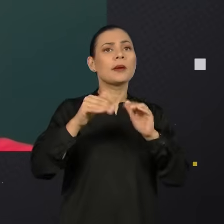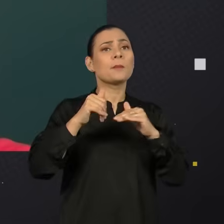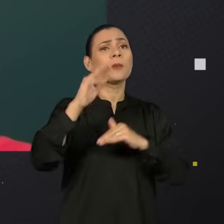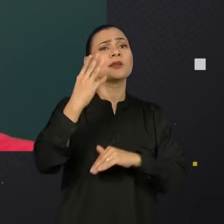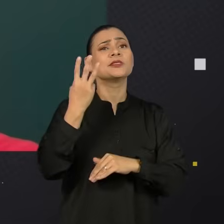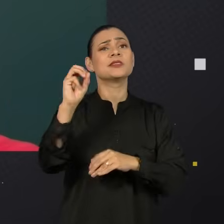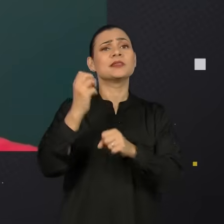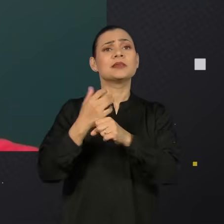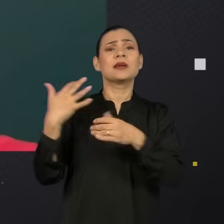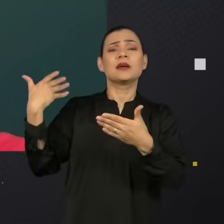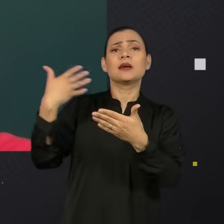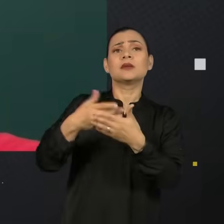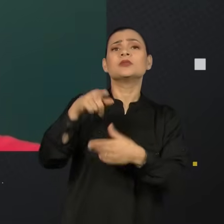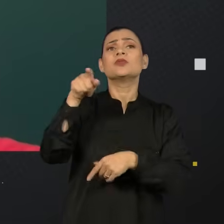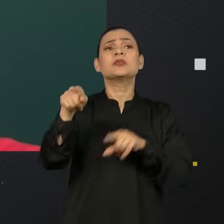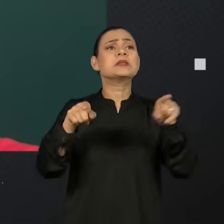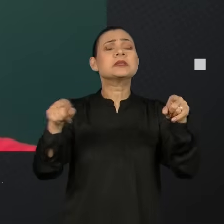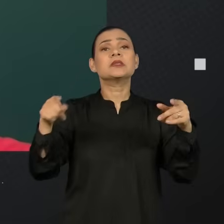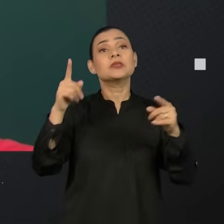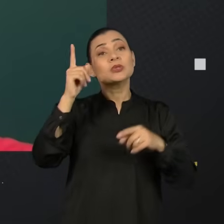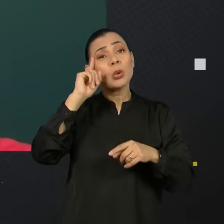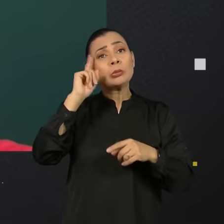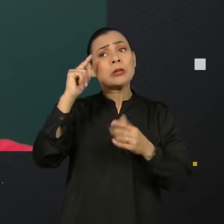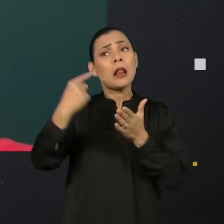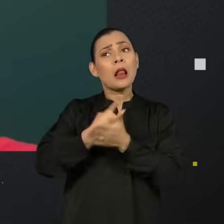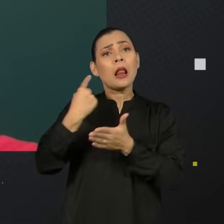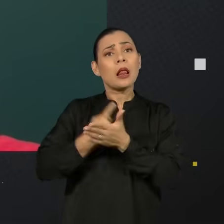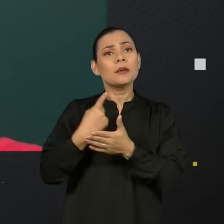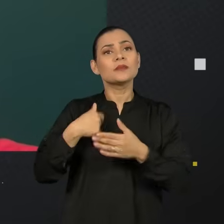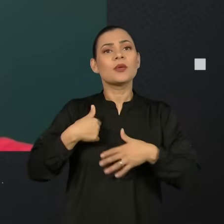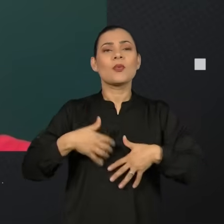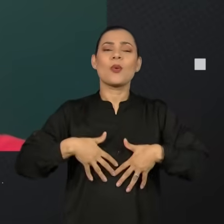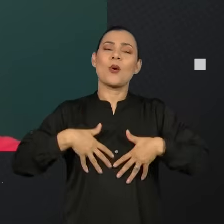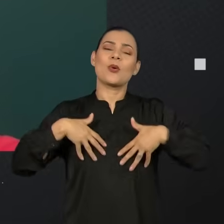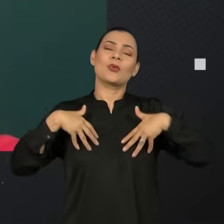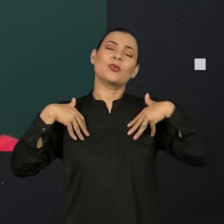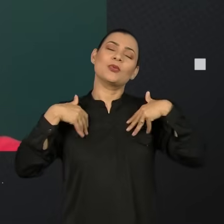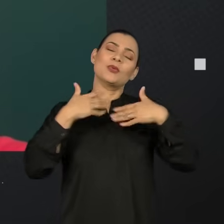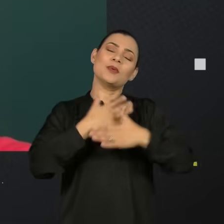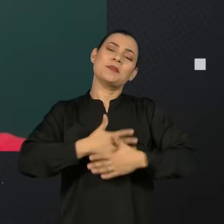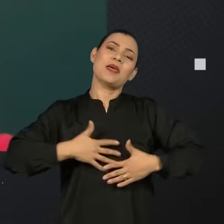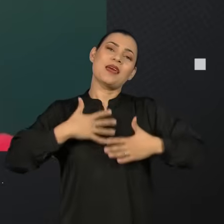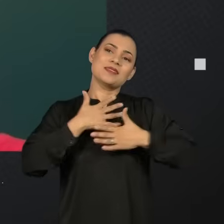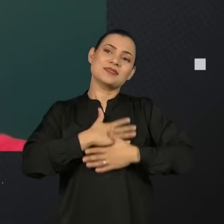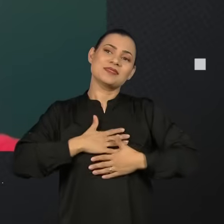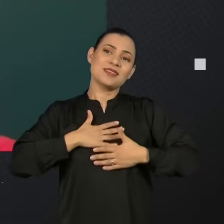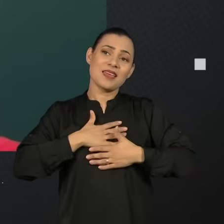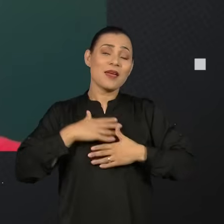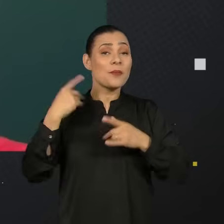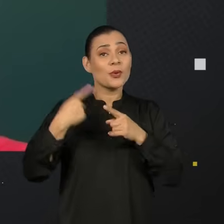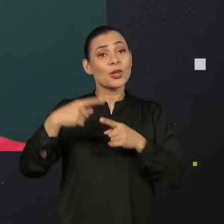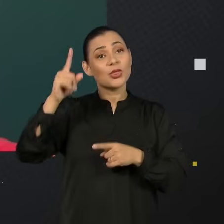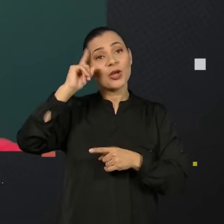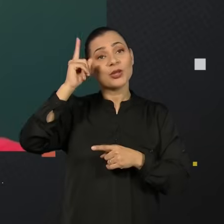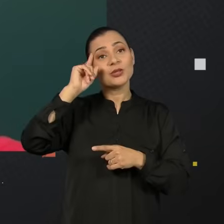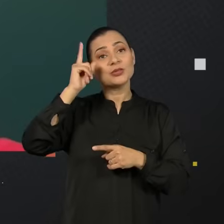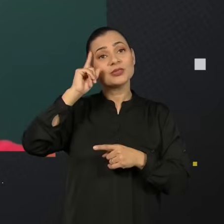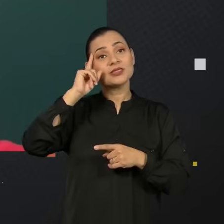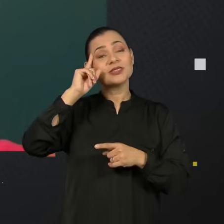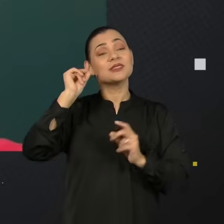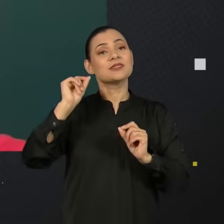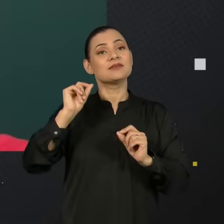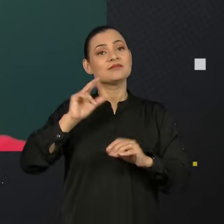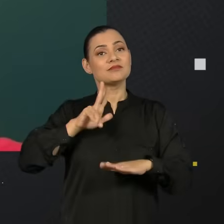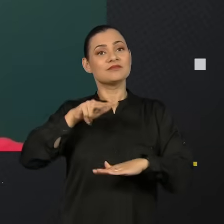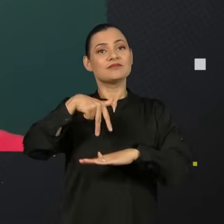anos, quase todos os dias. Eu respondo com o maior orgulho, o maior prazer, porque todo dia que eu respondo